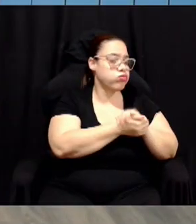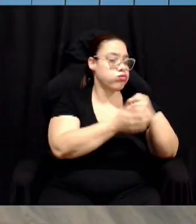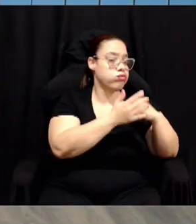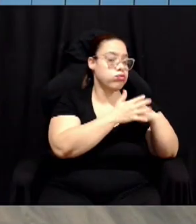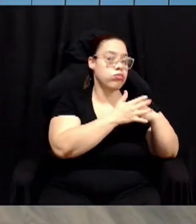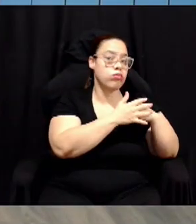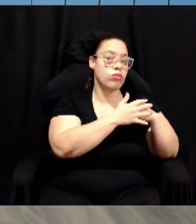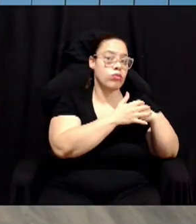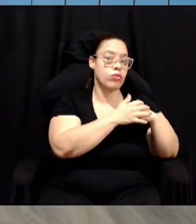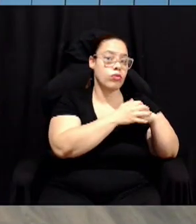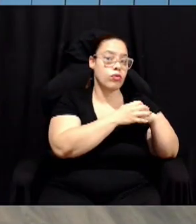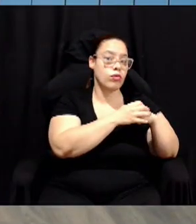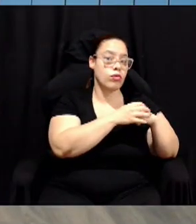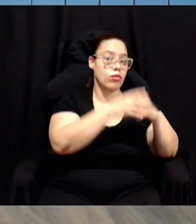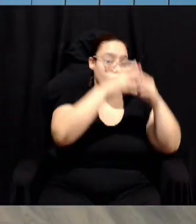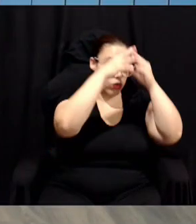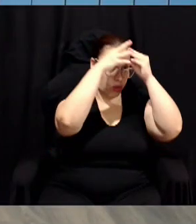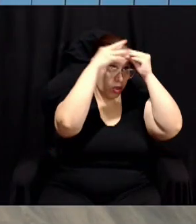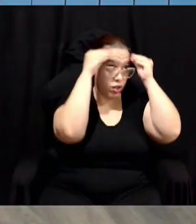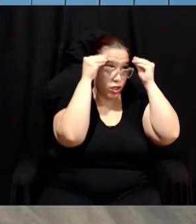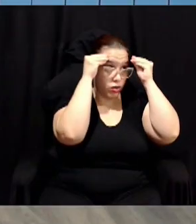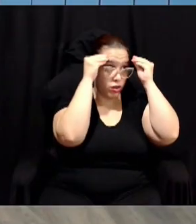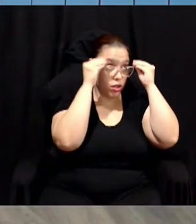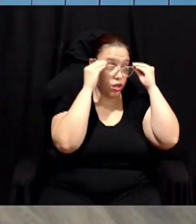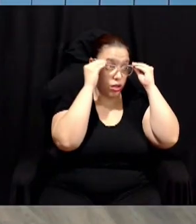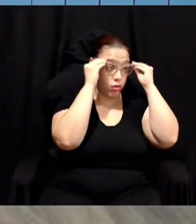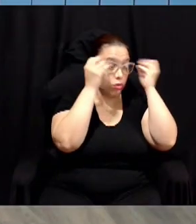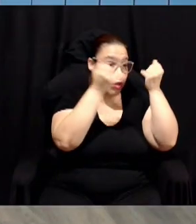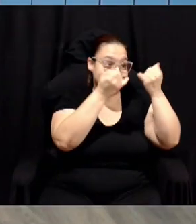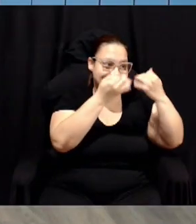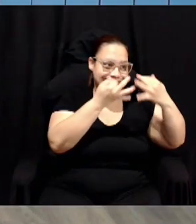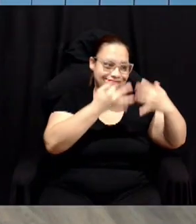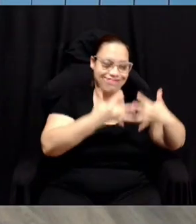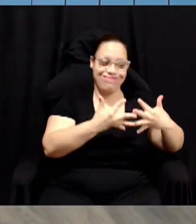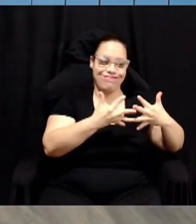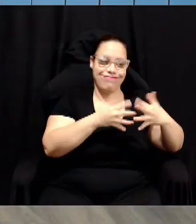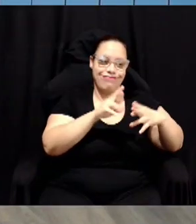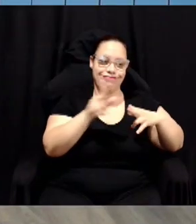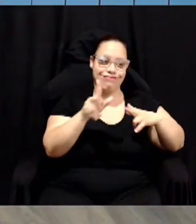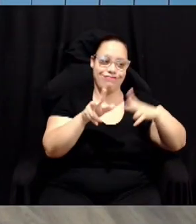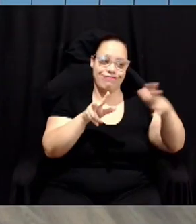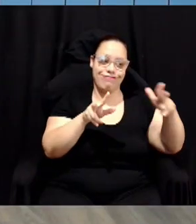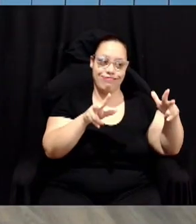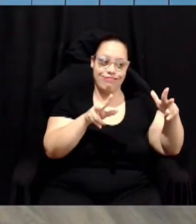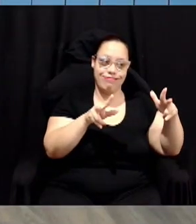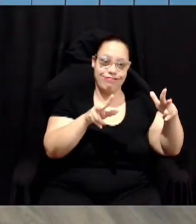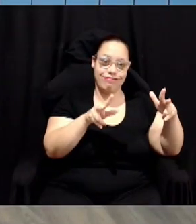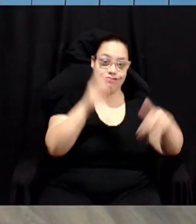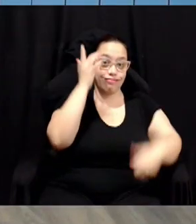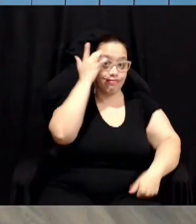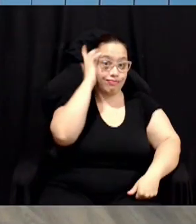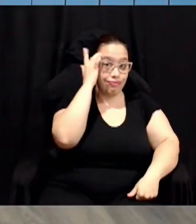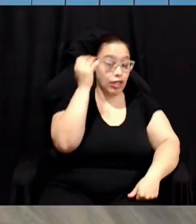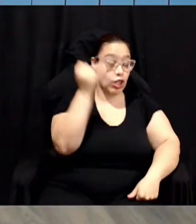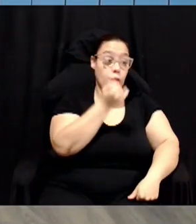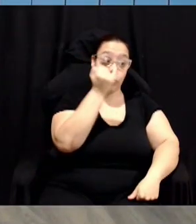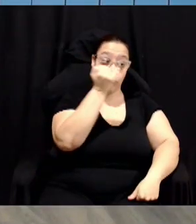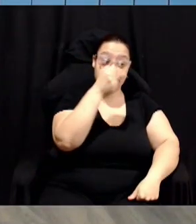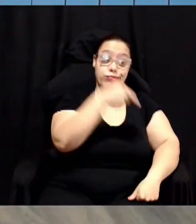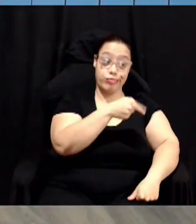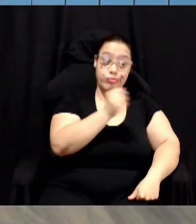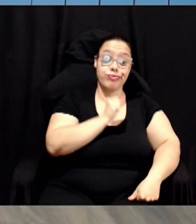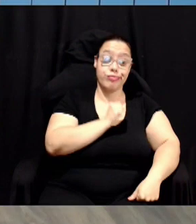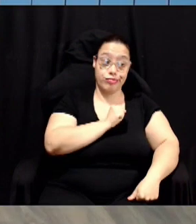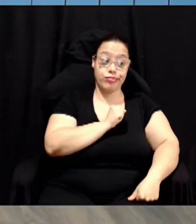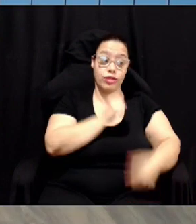de Alzheimer, né? Queria que o senhor explicasse brevemente a diferença entre elas, que eu acho importante aqui, né, para a gente